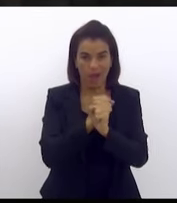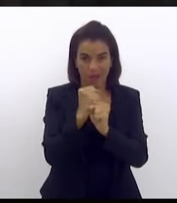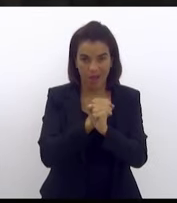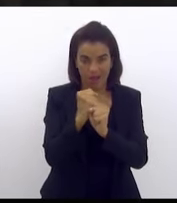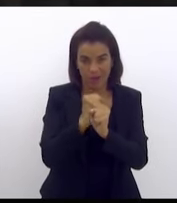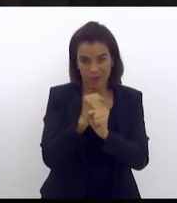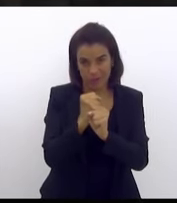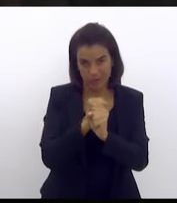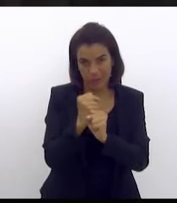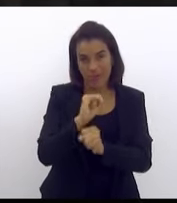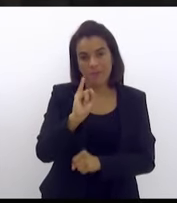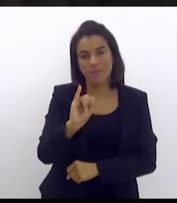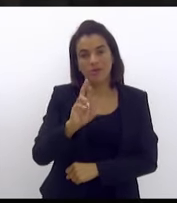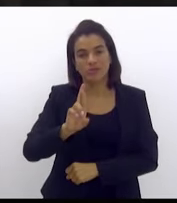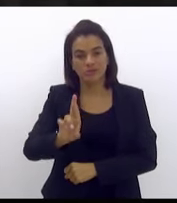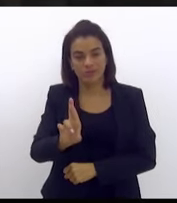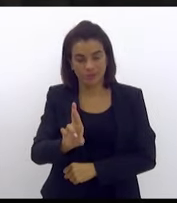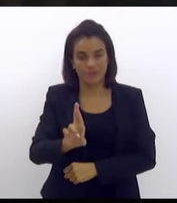para cruzar